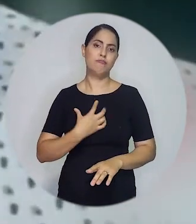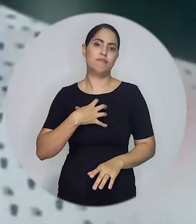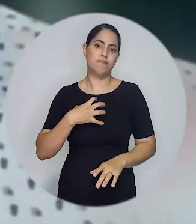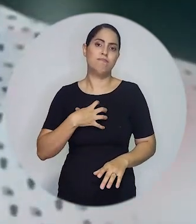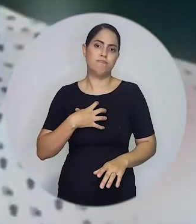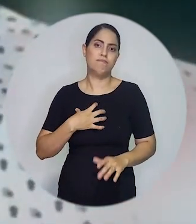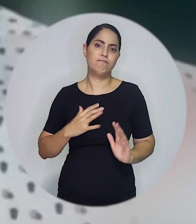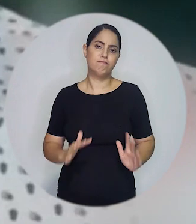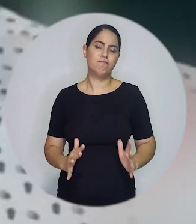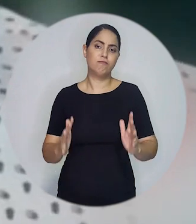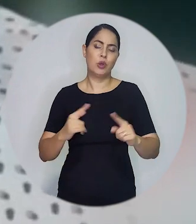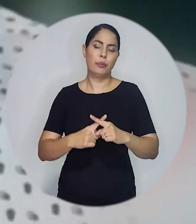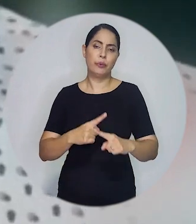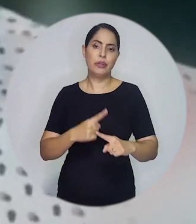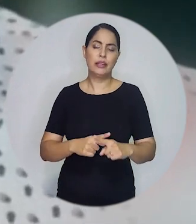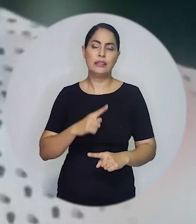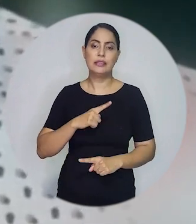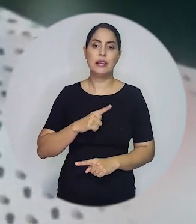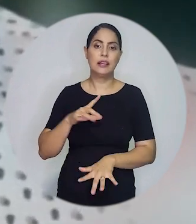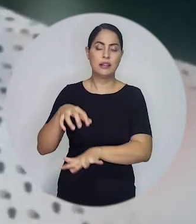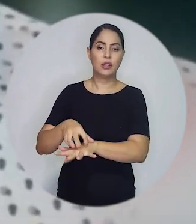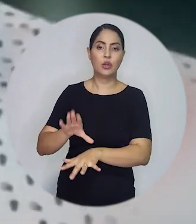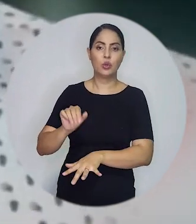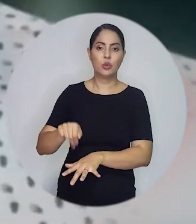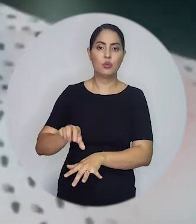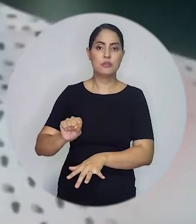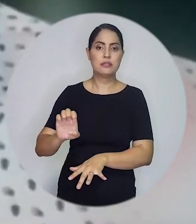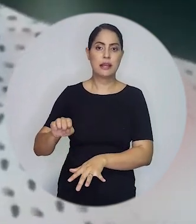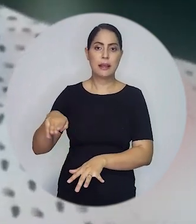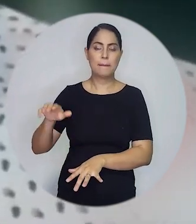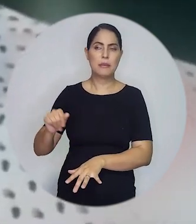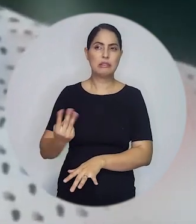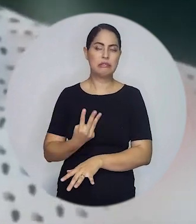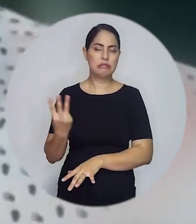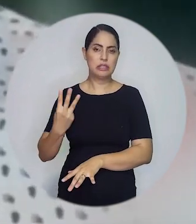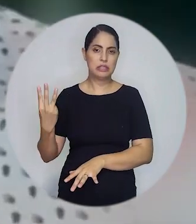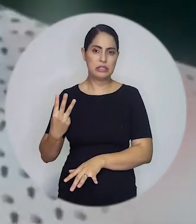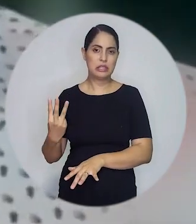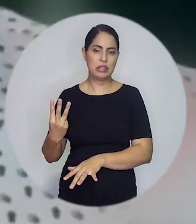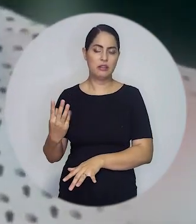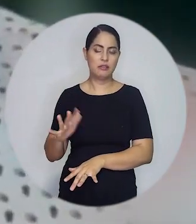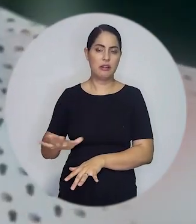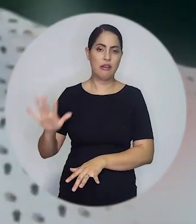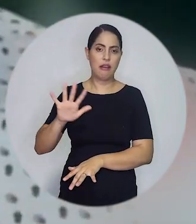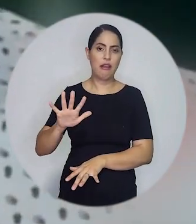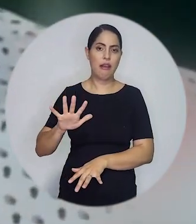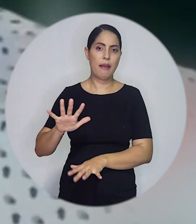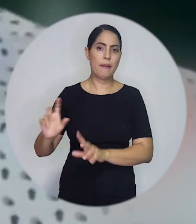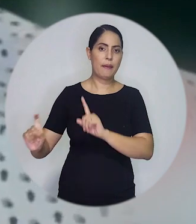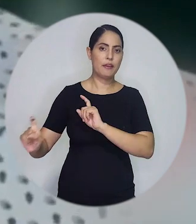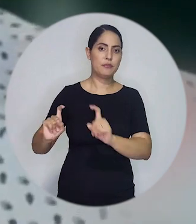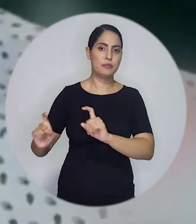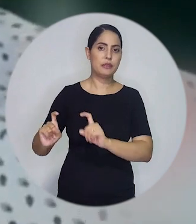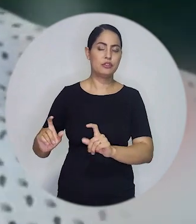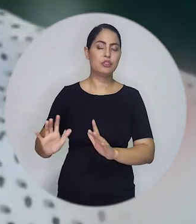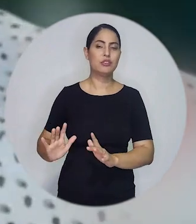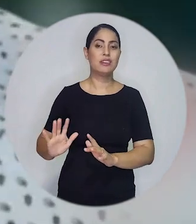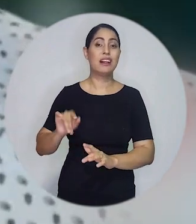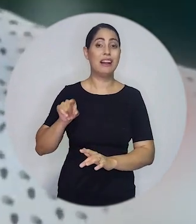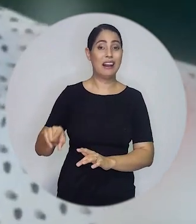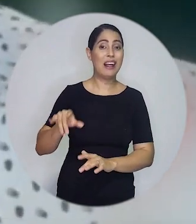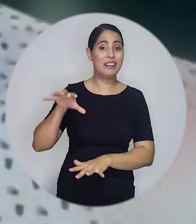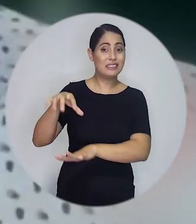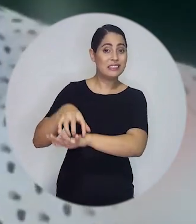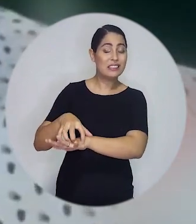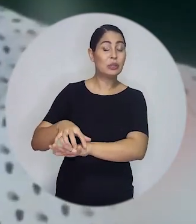participo da Câmara Técnica de Assuntos Jurídicos do CONSEMA, a chamada terceira instância dos processos administrativos, e a gente vê bastante